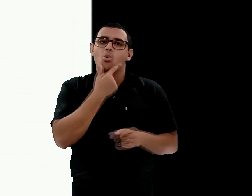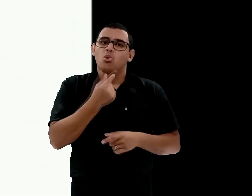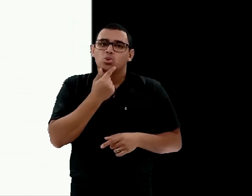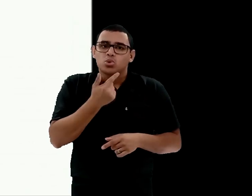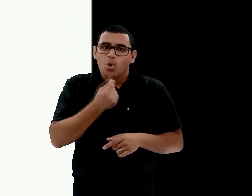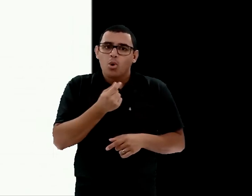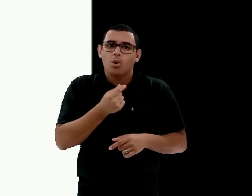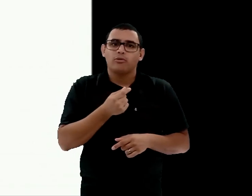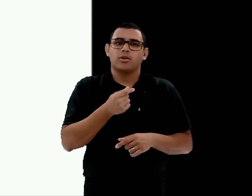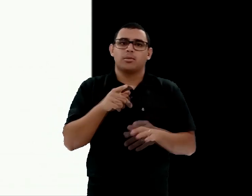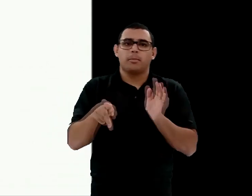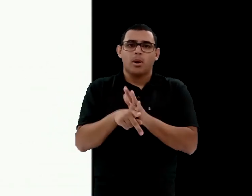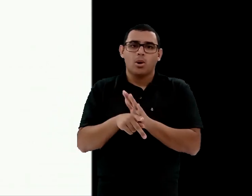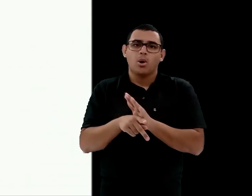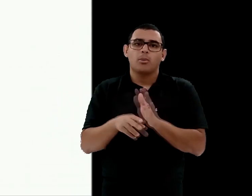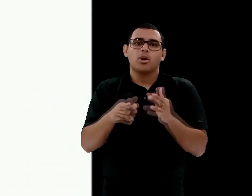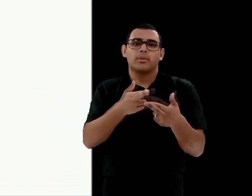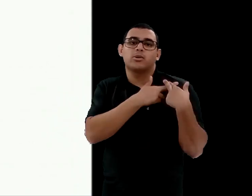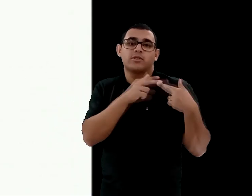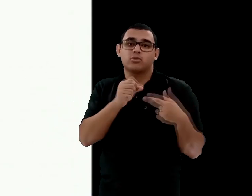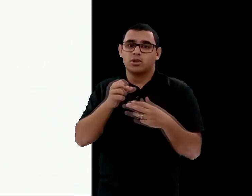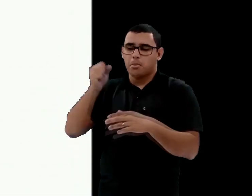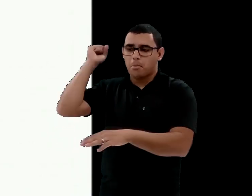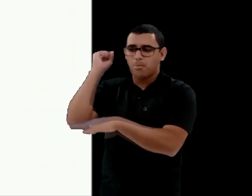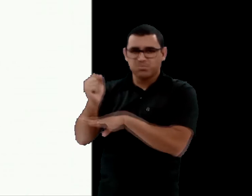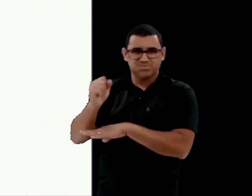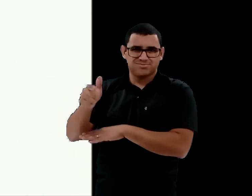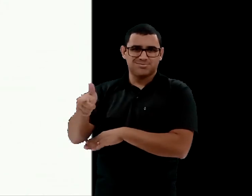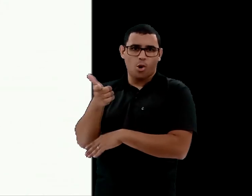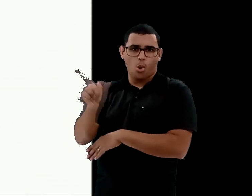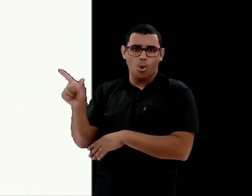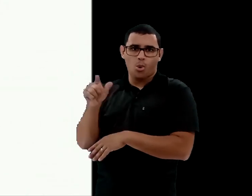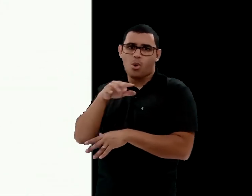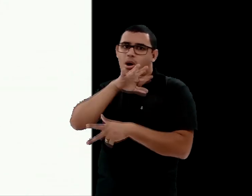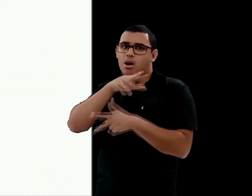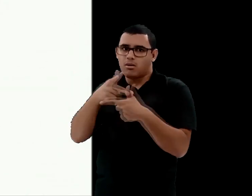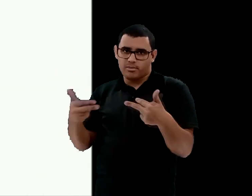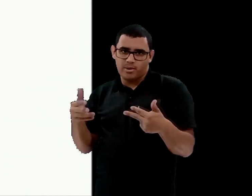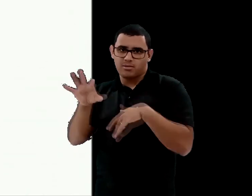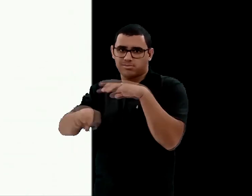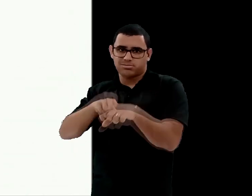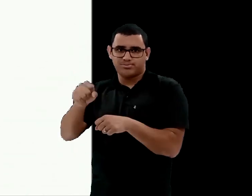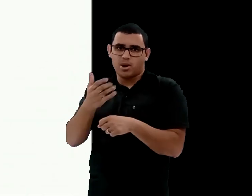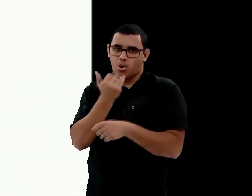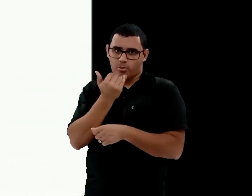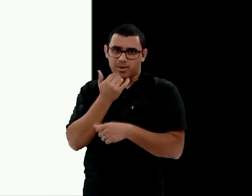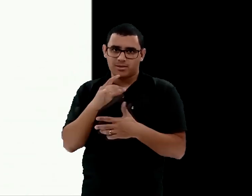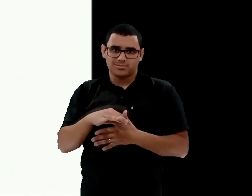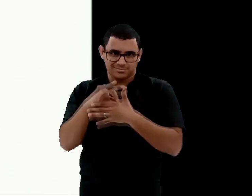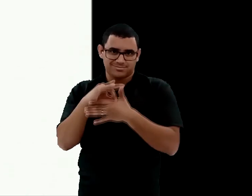funções importantes, mas eles estavam ligados à caça, por exemplo. Então, quando os